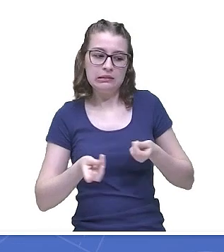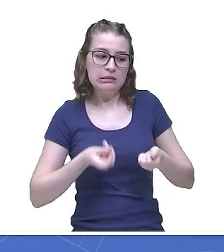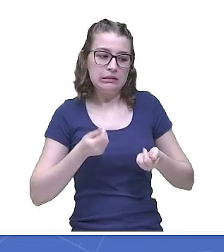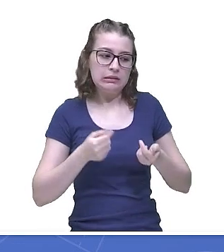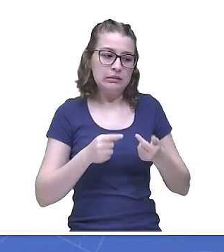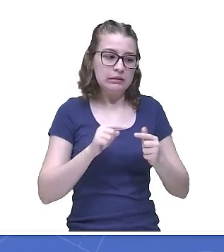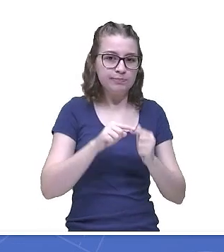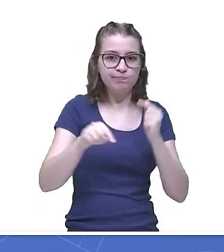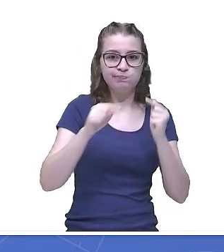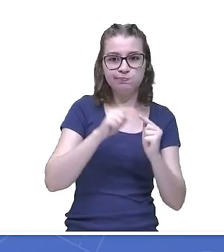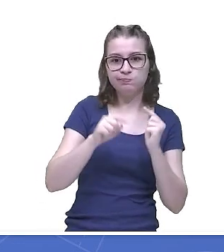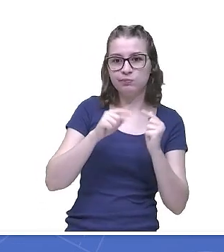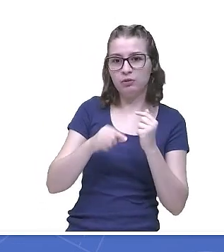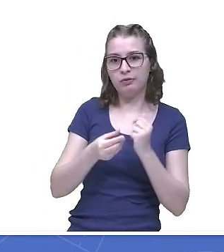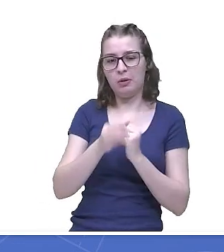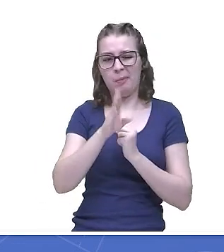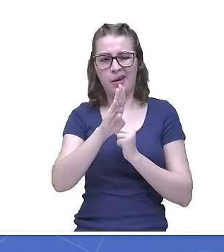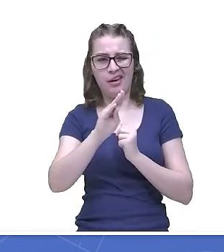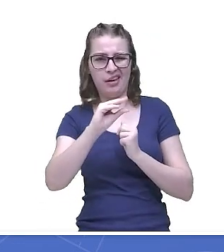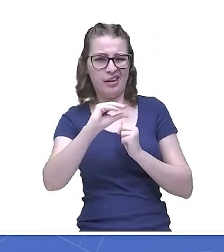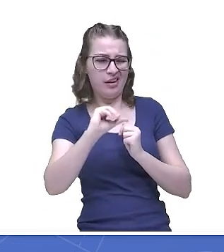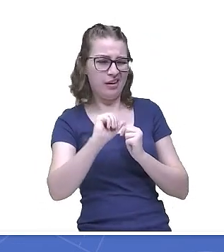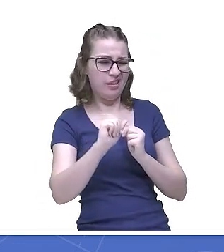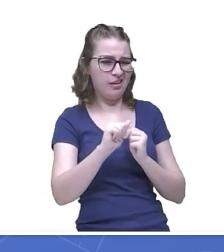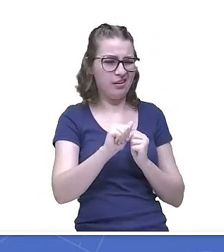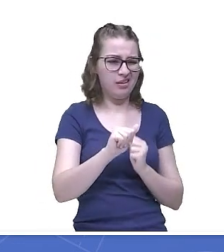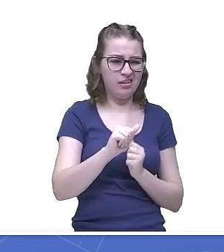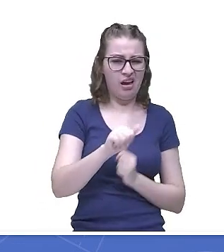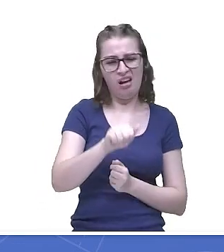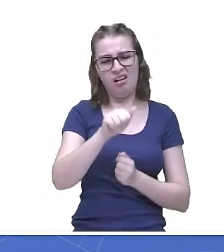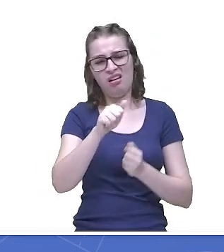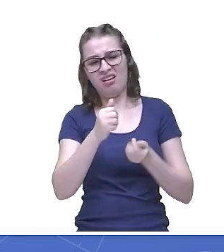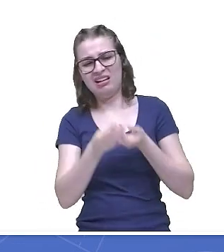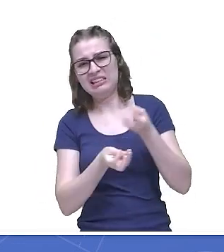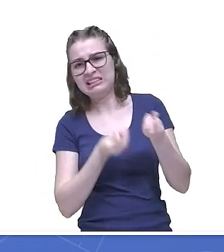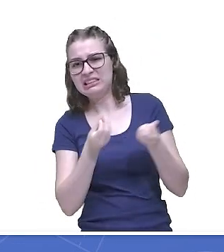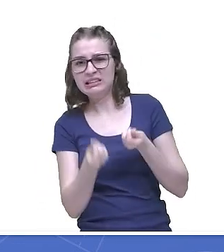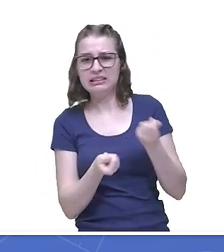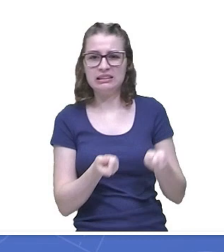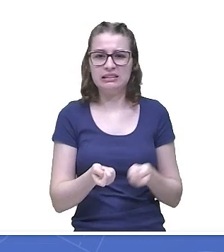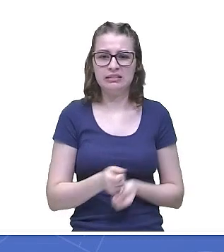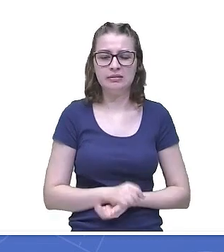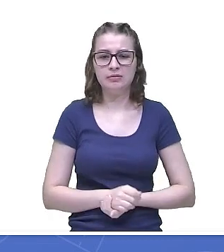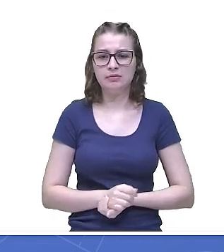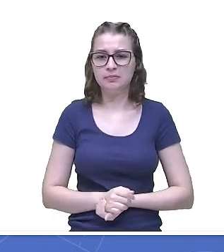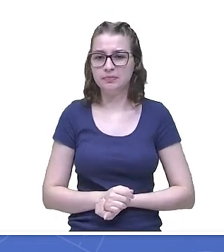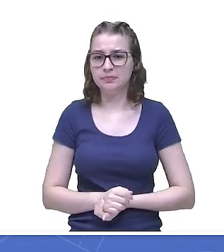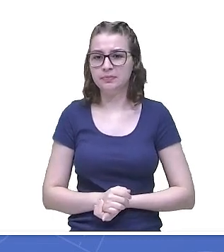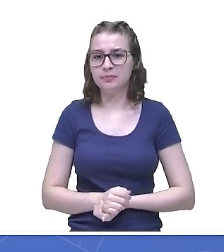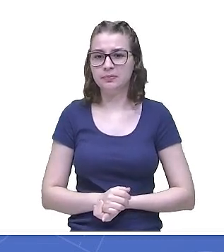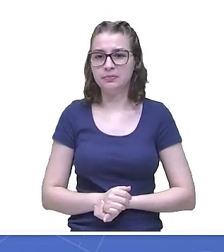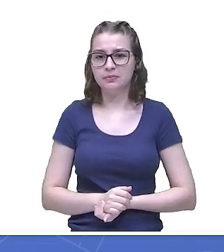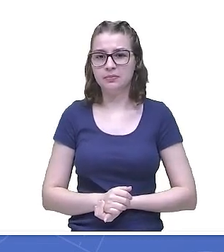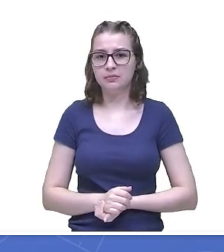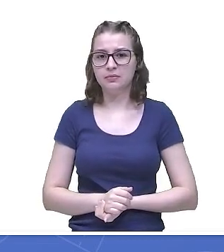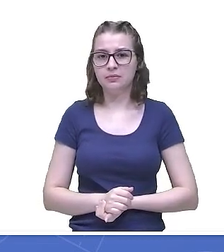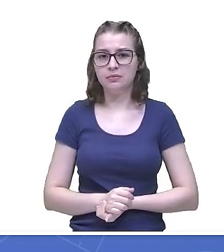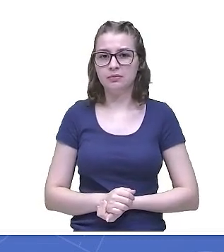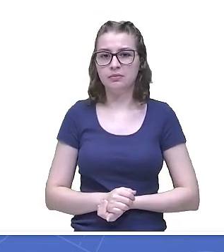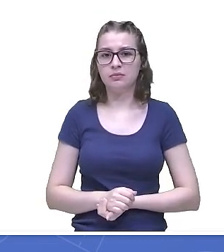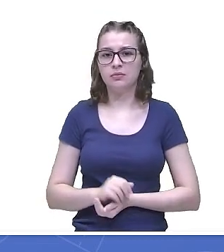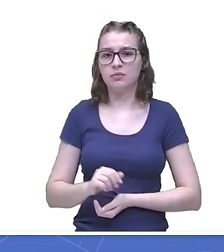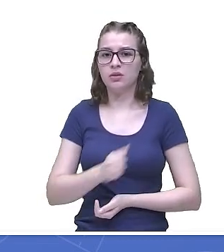B e a letra A, não é isso? Vamos então, tem mais algum aí? Uma turma tem aí a